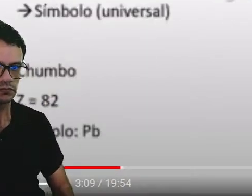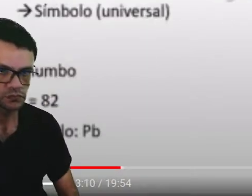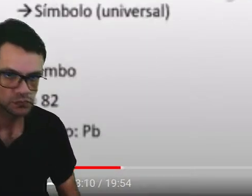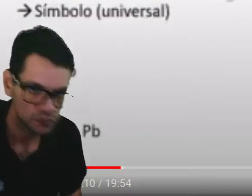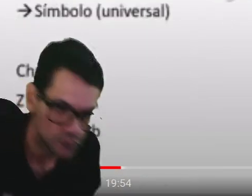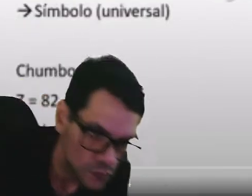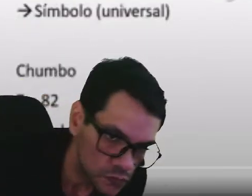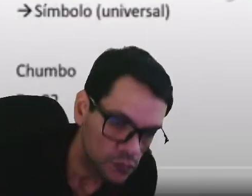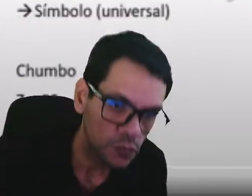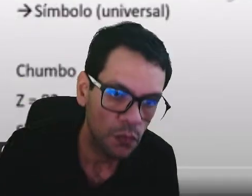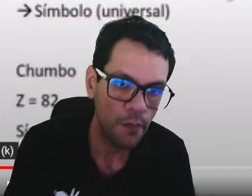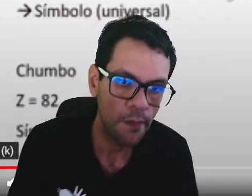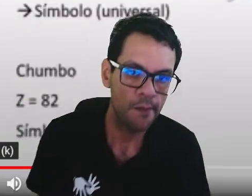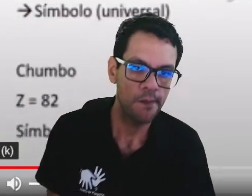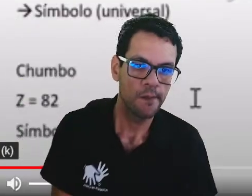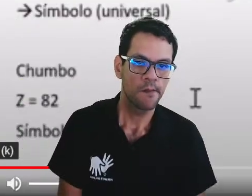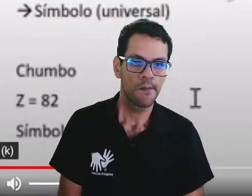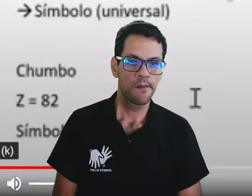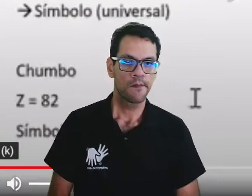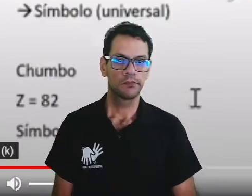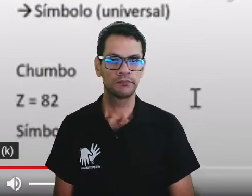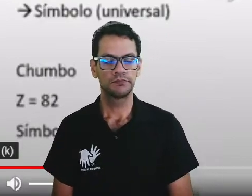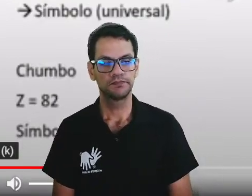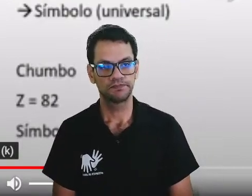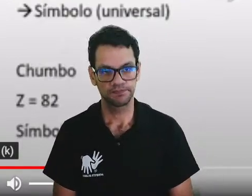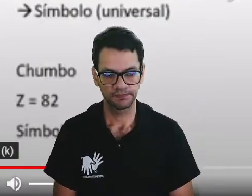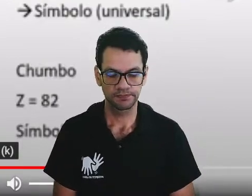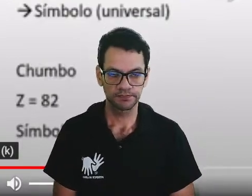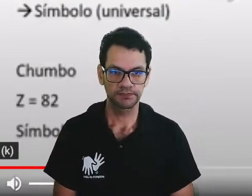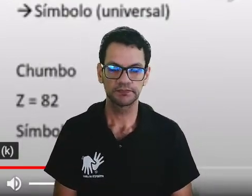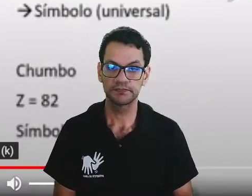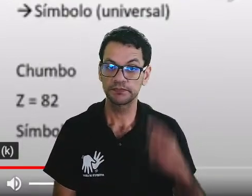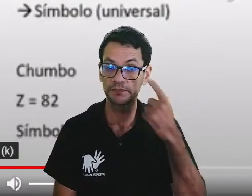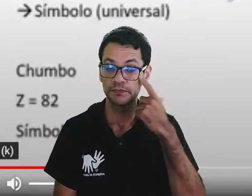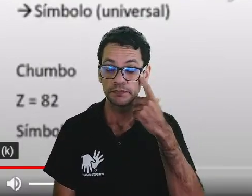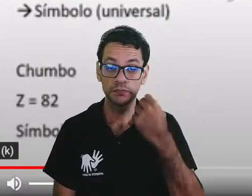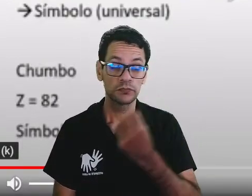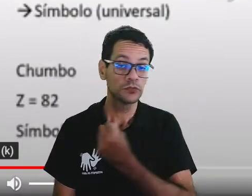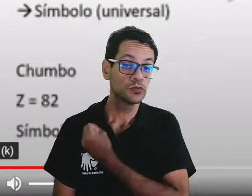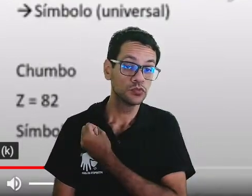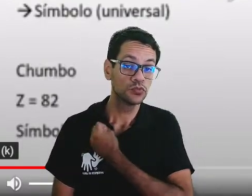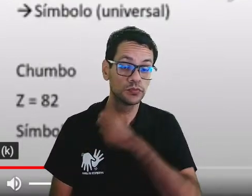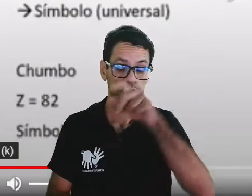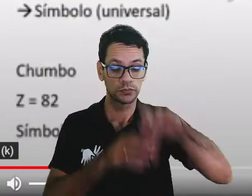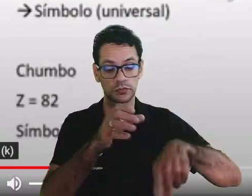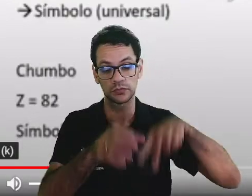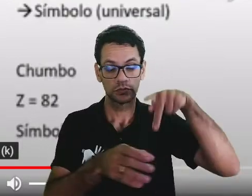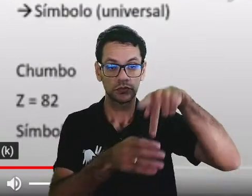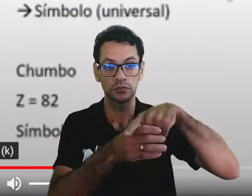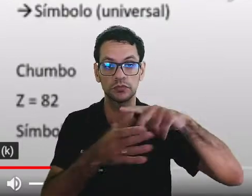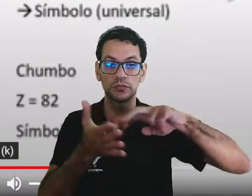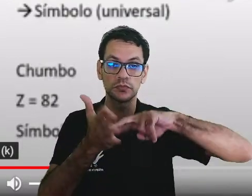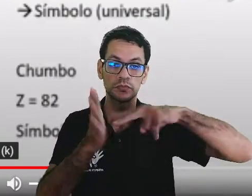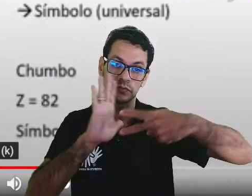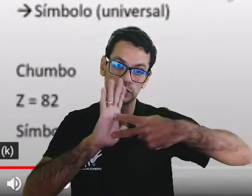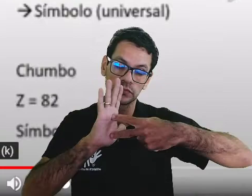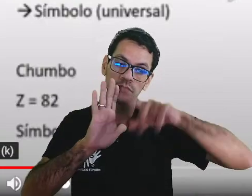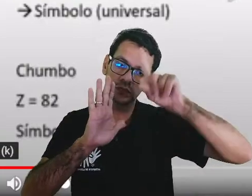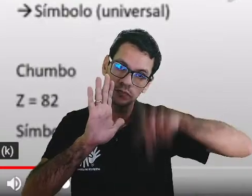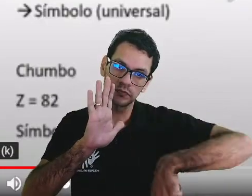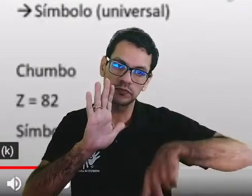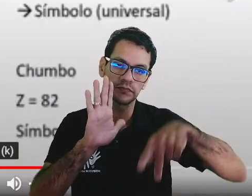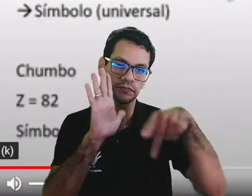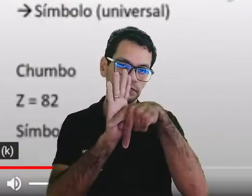Bom, o elemento químico, né? Então, o número de prótons de um elemento é o que caracteriza aquele átomo. Se a